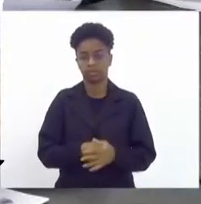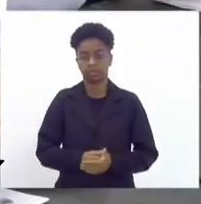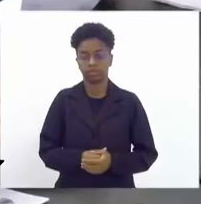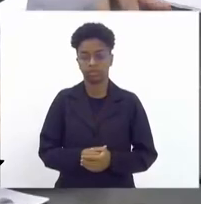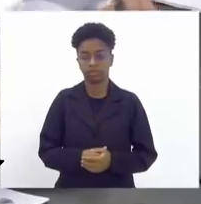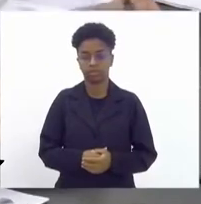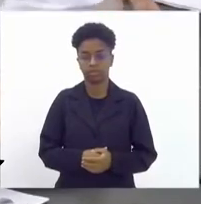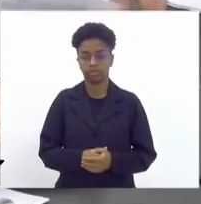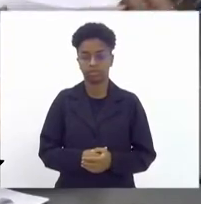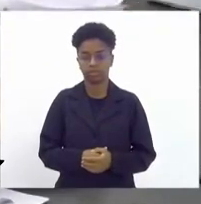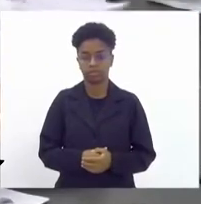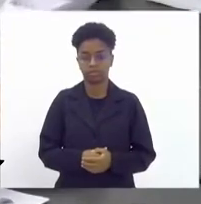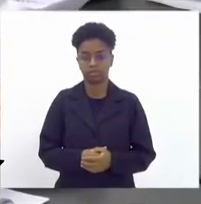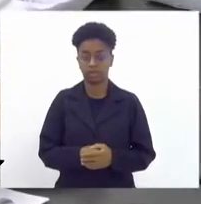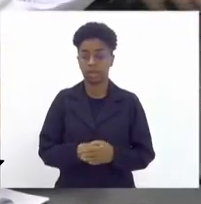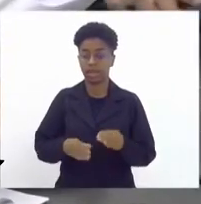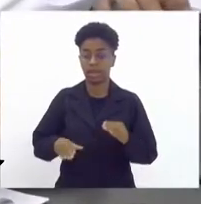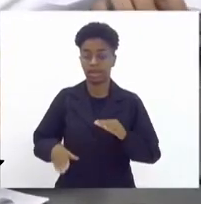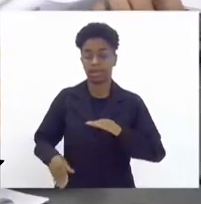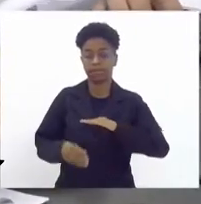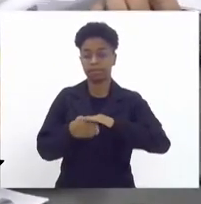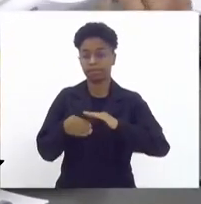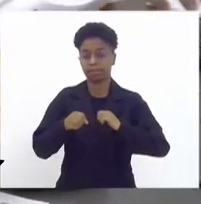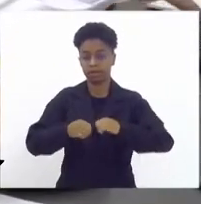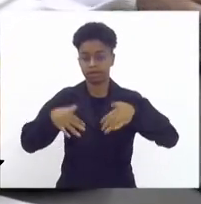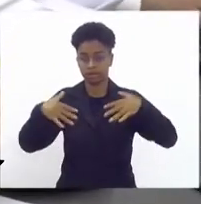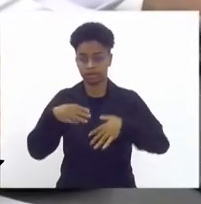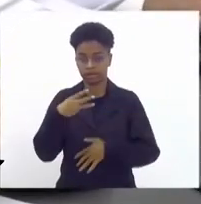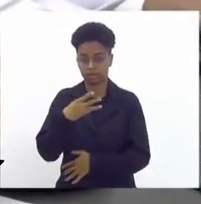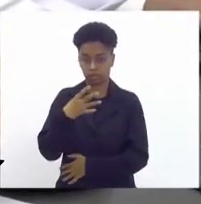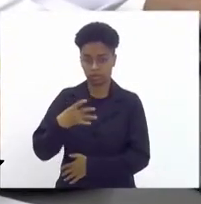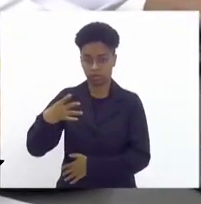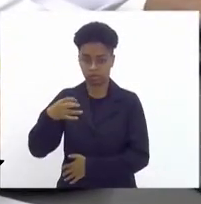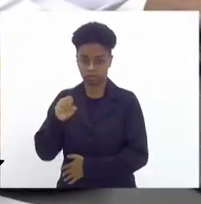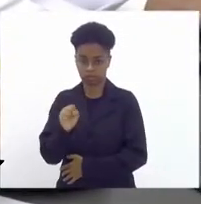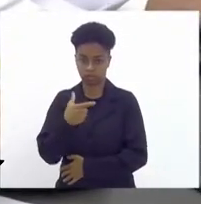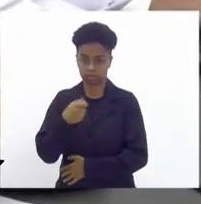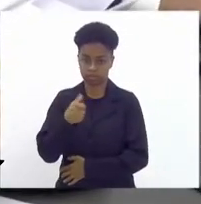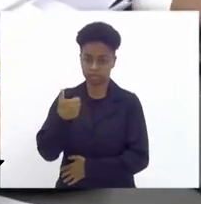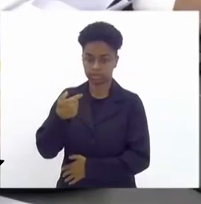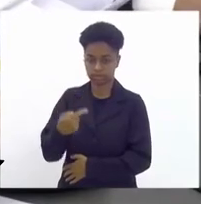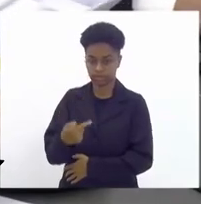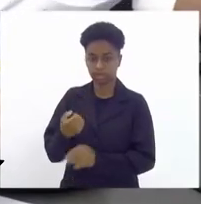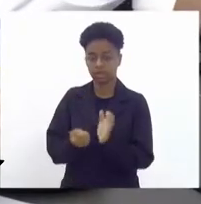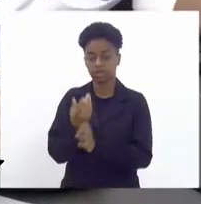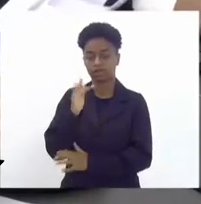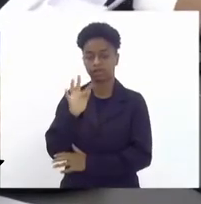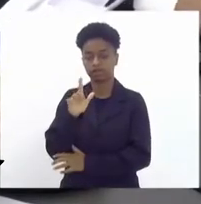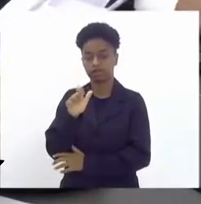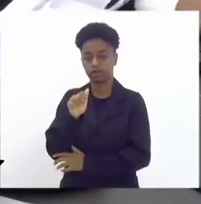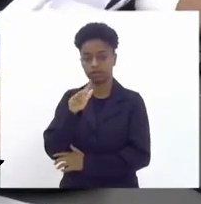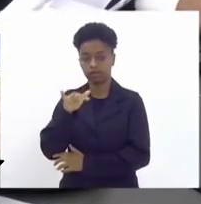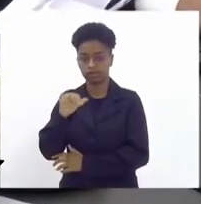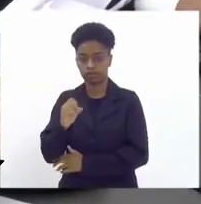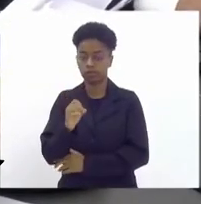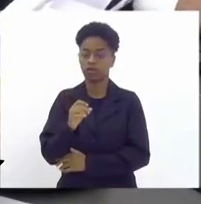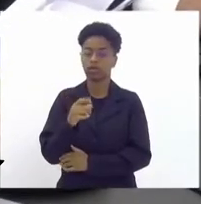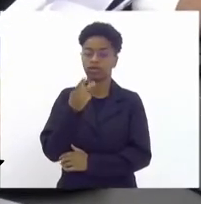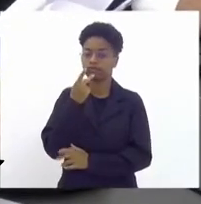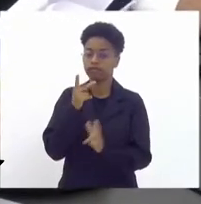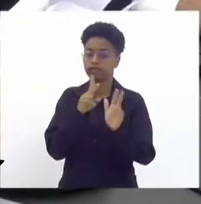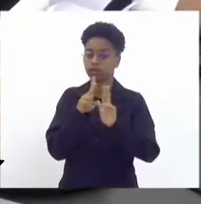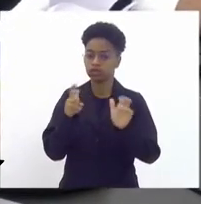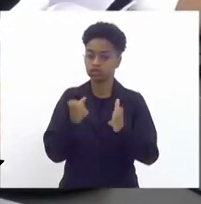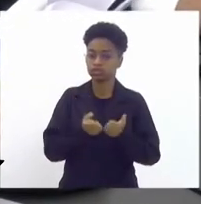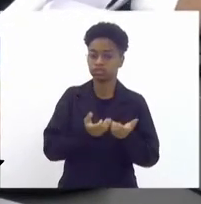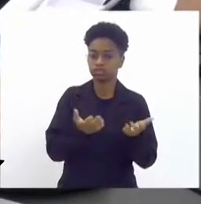É o PL. Emendas de plenário é o PL 3448 de 2017, autoria do deputado Flávio Serafini, que estabelece procedimentos para